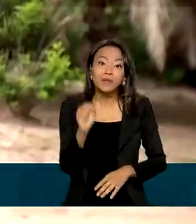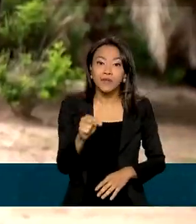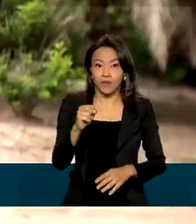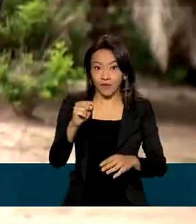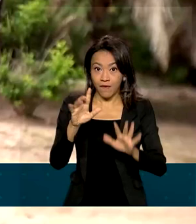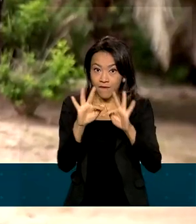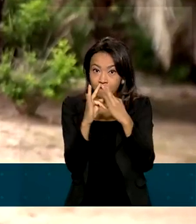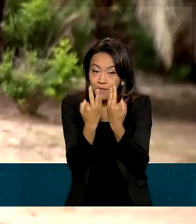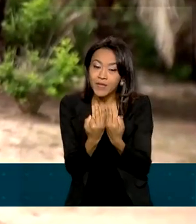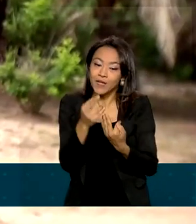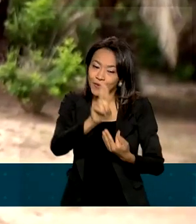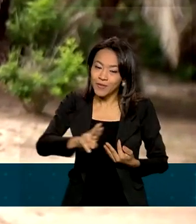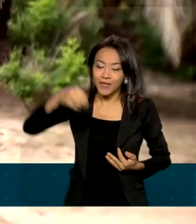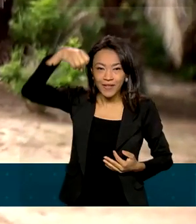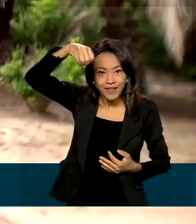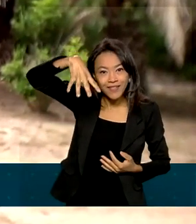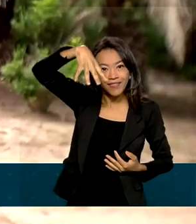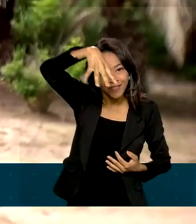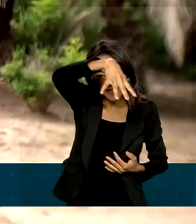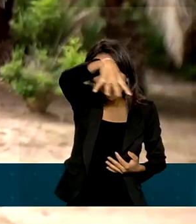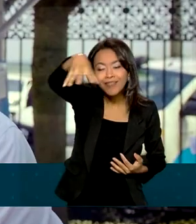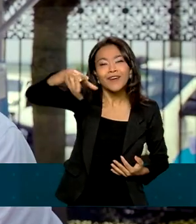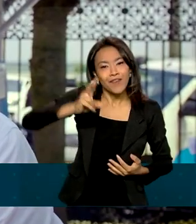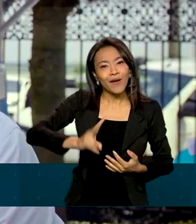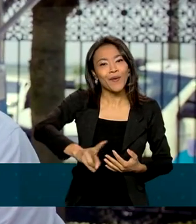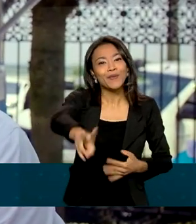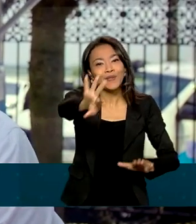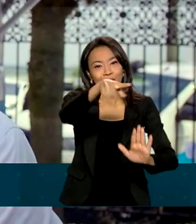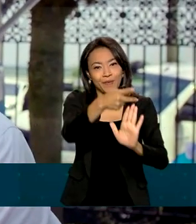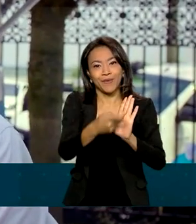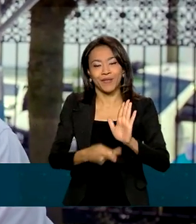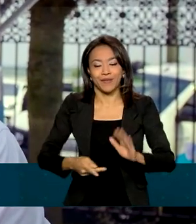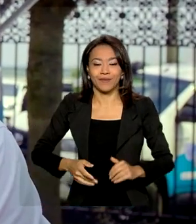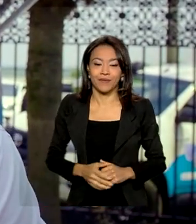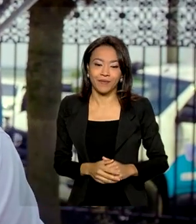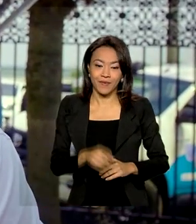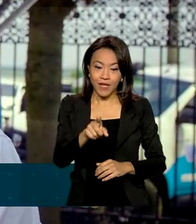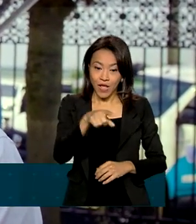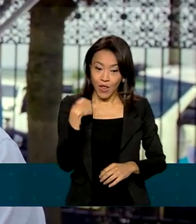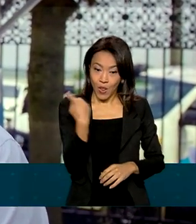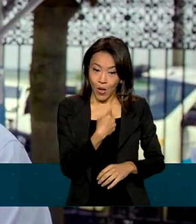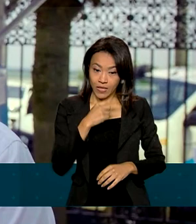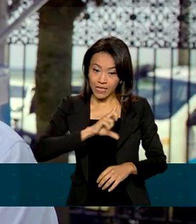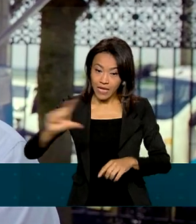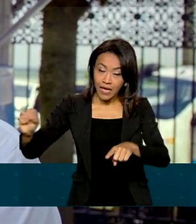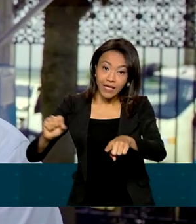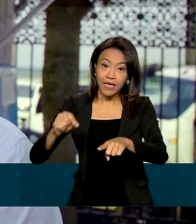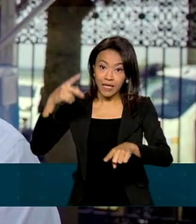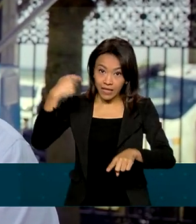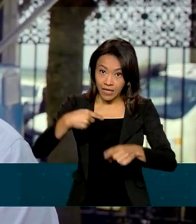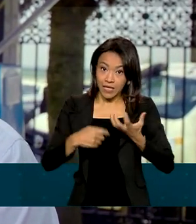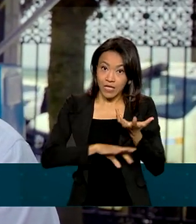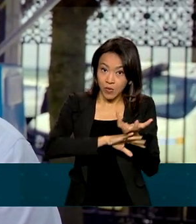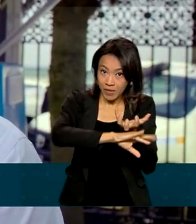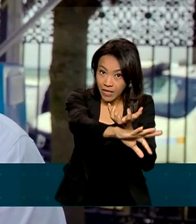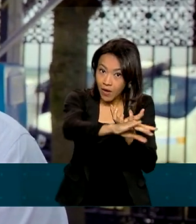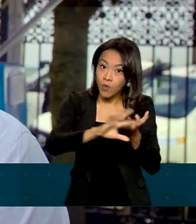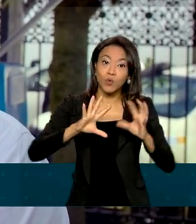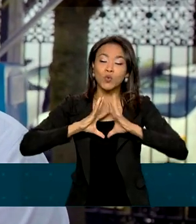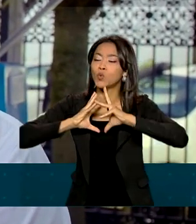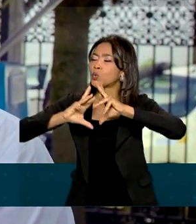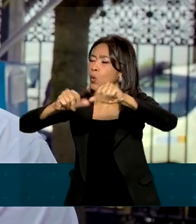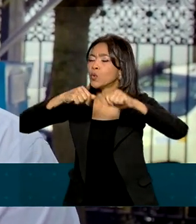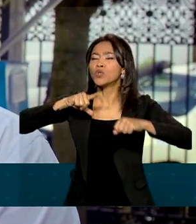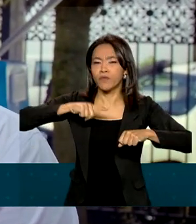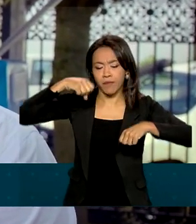o e vai continuar em toda a região sabemos quando todos estiverem ligados é e projeto ilumina ele nunca